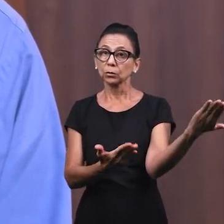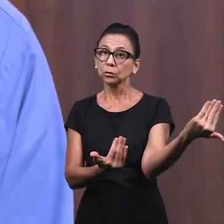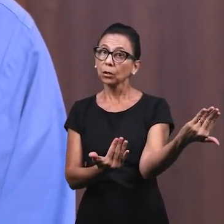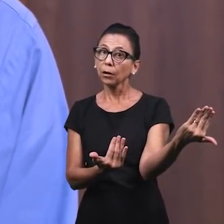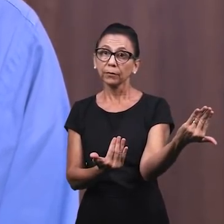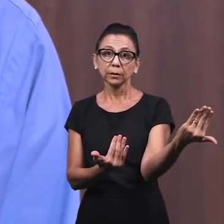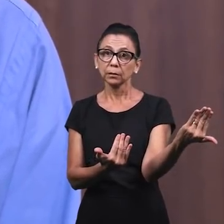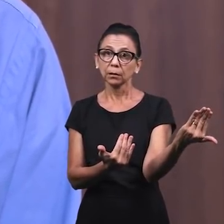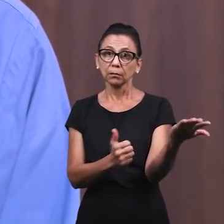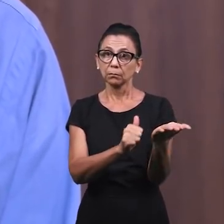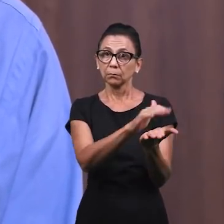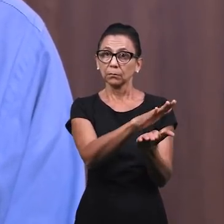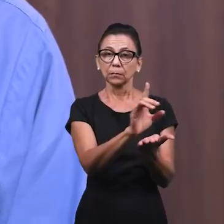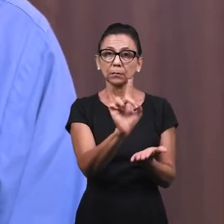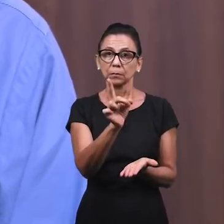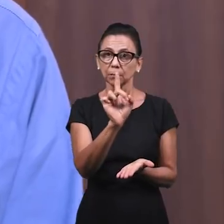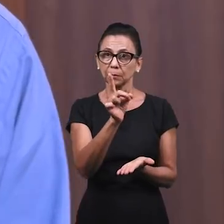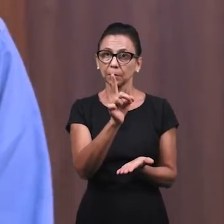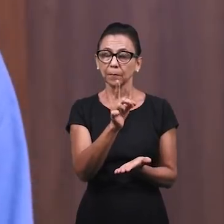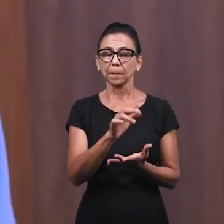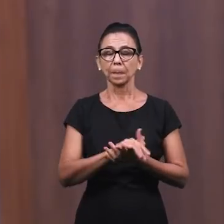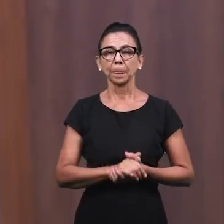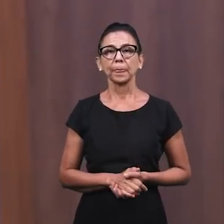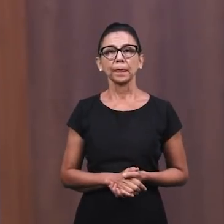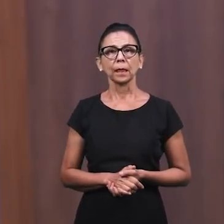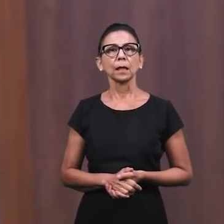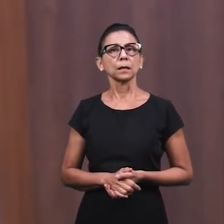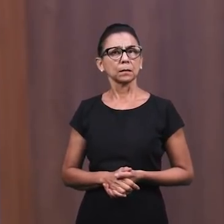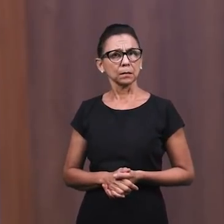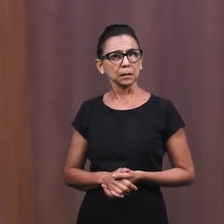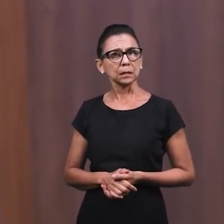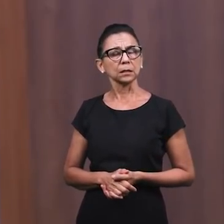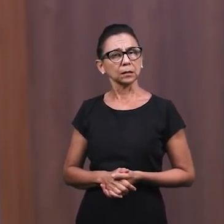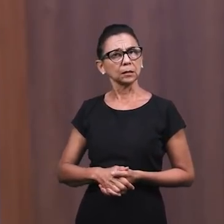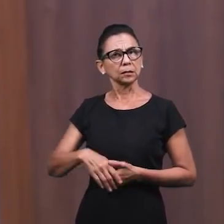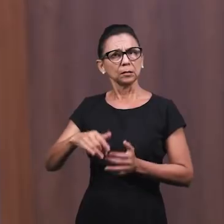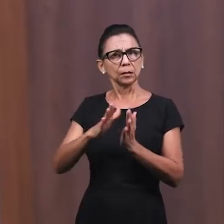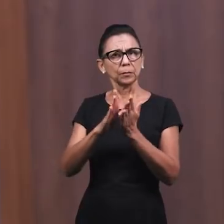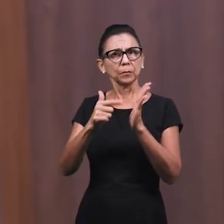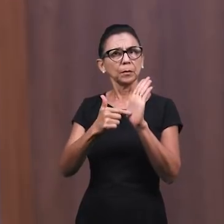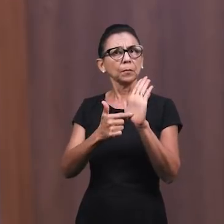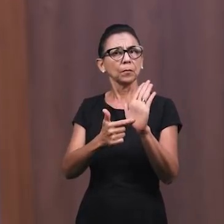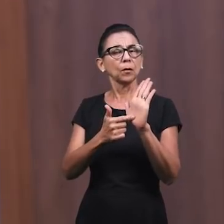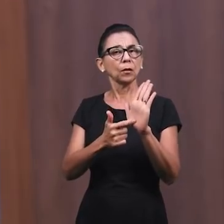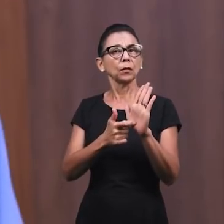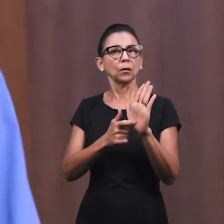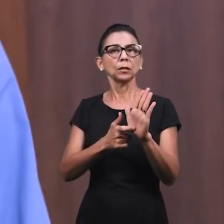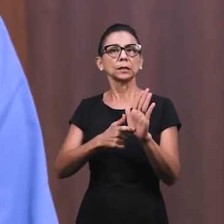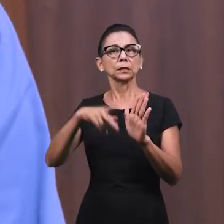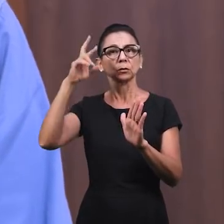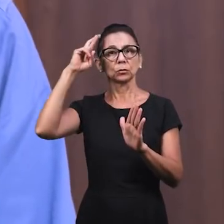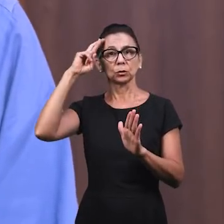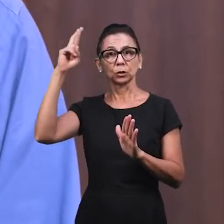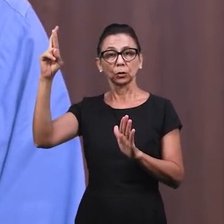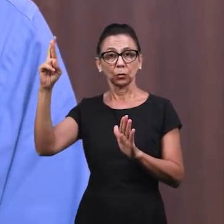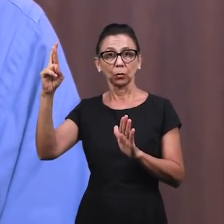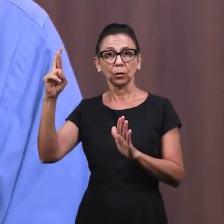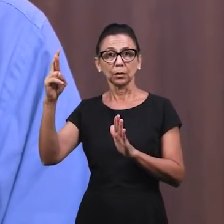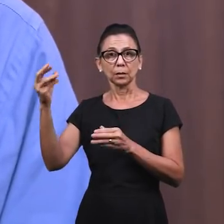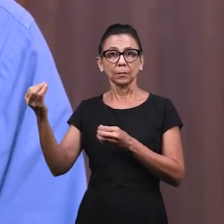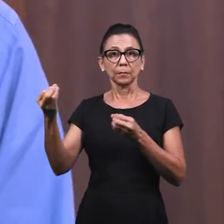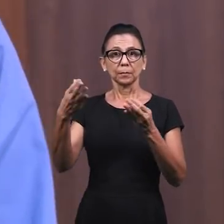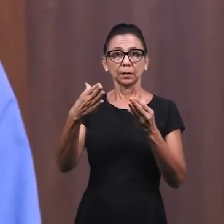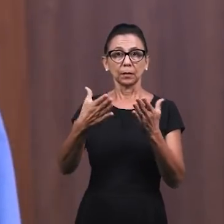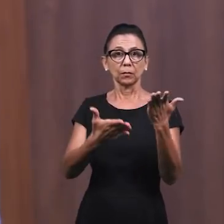obra. Se nós formos olhar a palavra, o Senhor sempre confiou aos jovens grandes